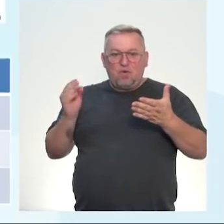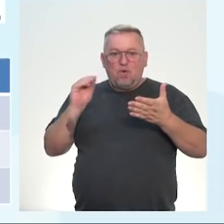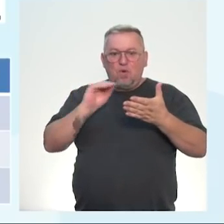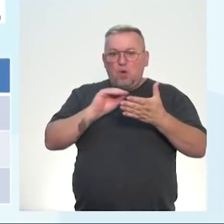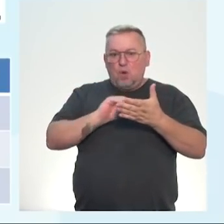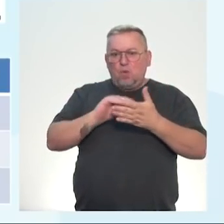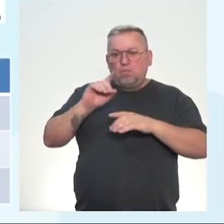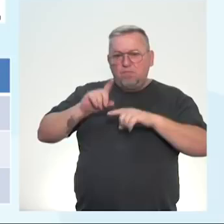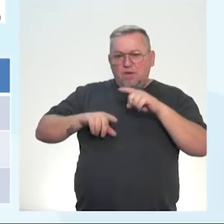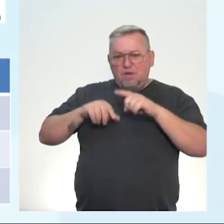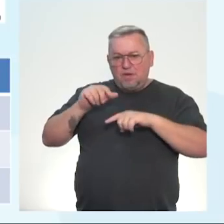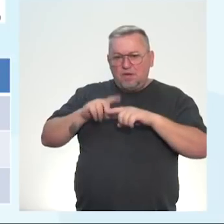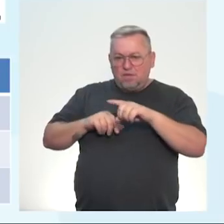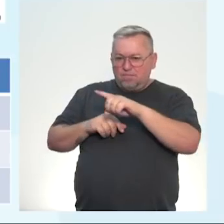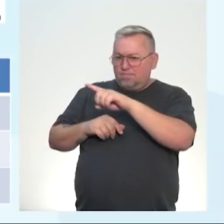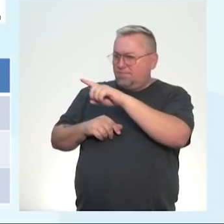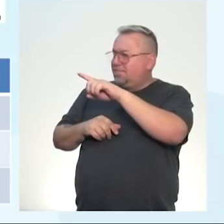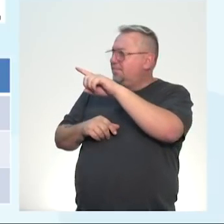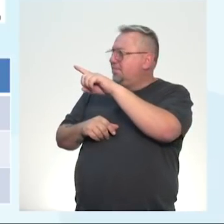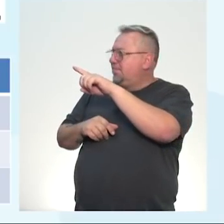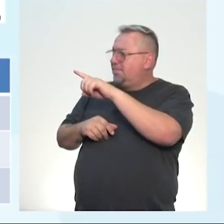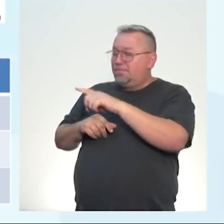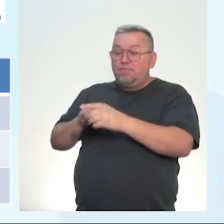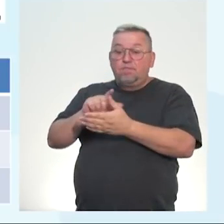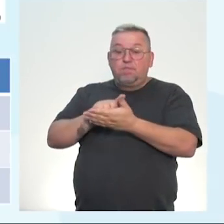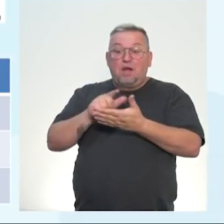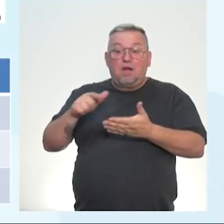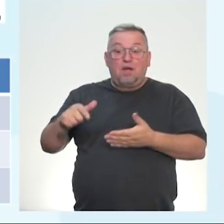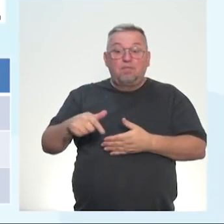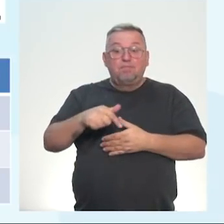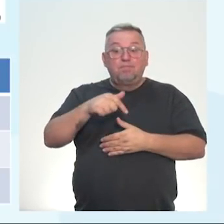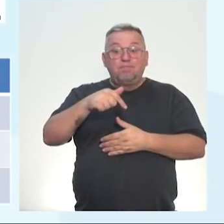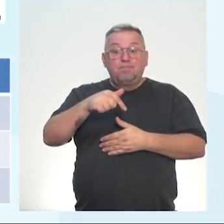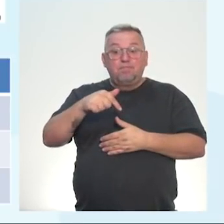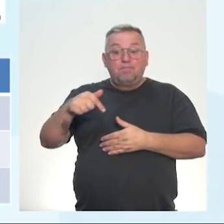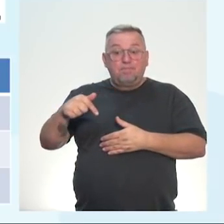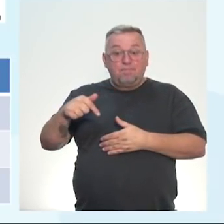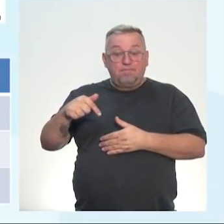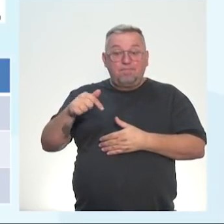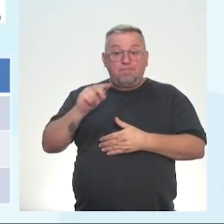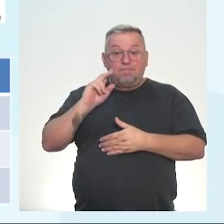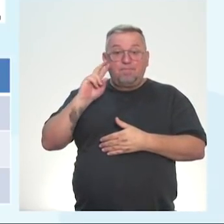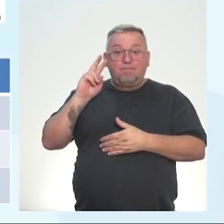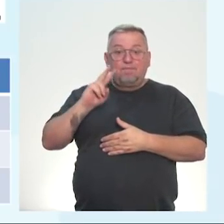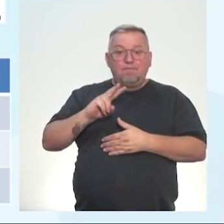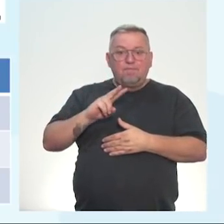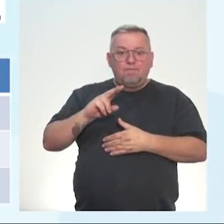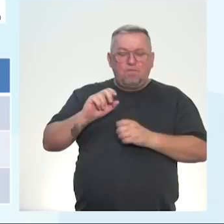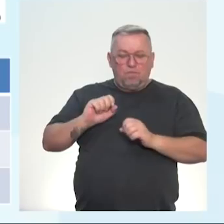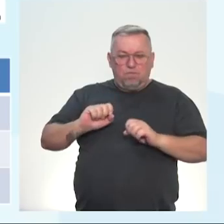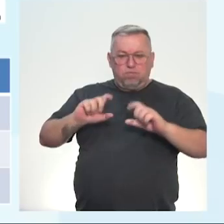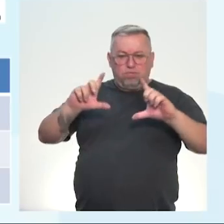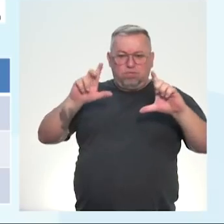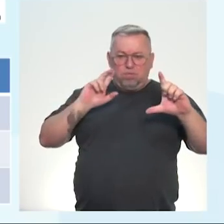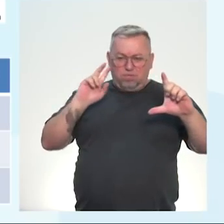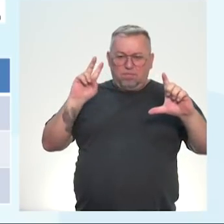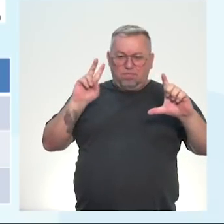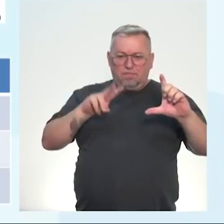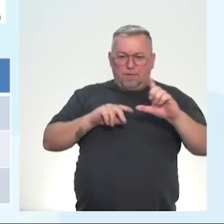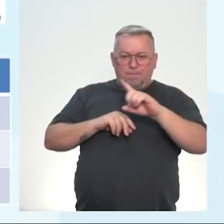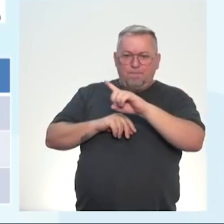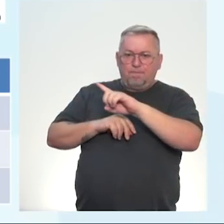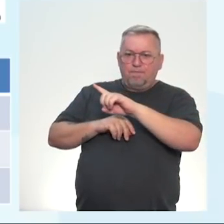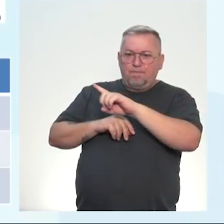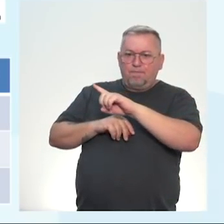no material, né, como eu falei para vocês, na página 77, que é o seguinte, ó. Observe as figuras abaixo,